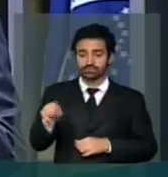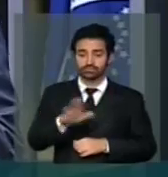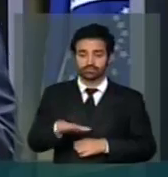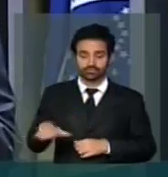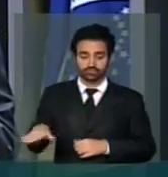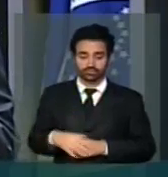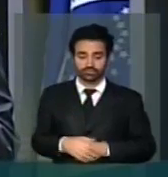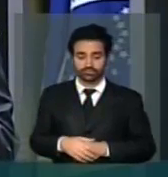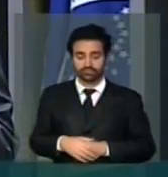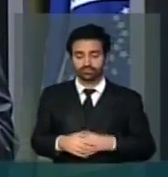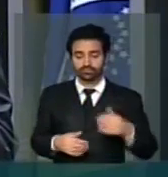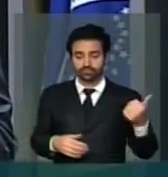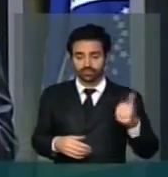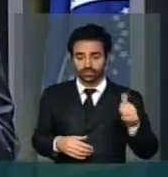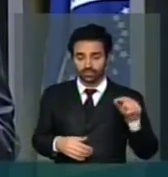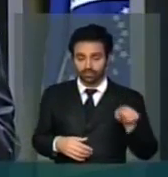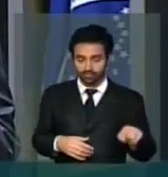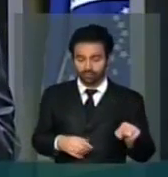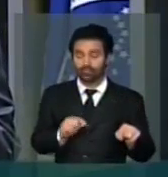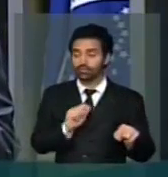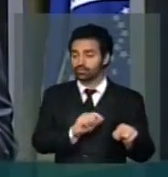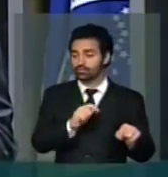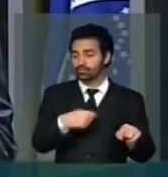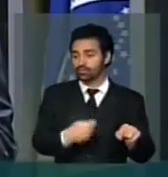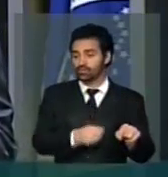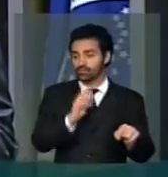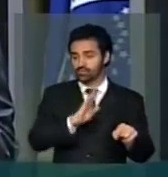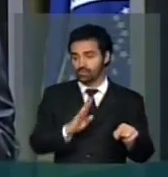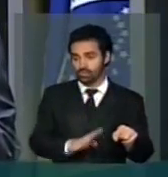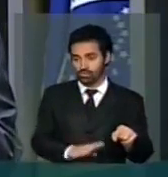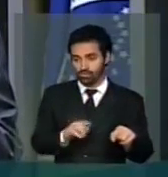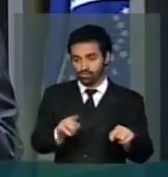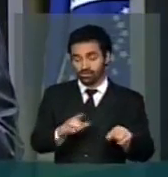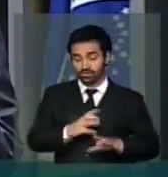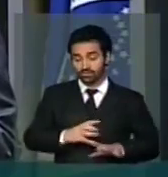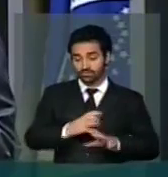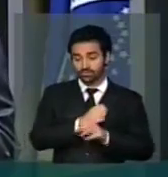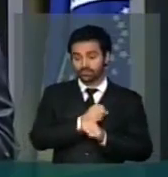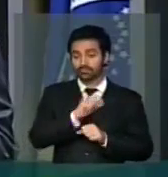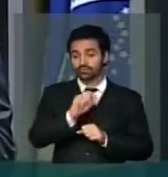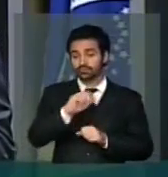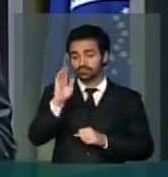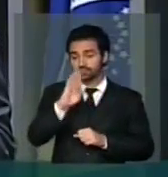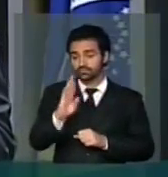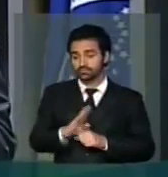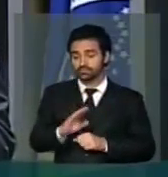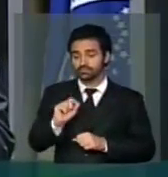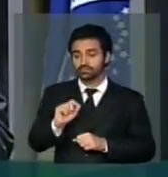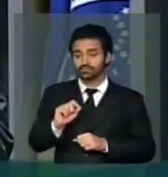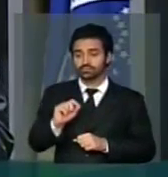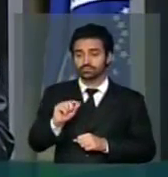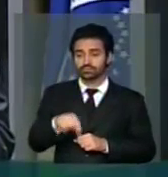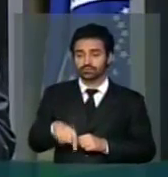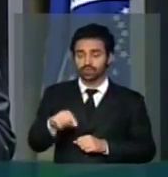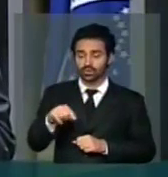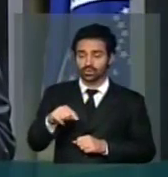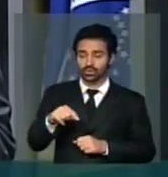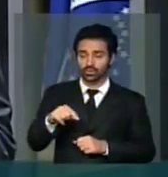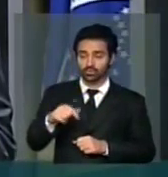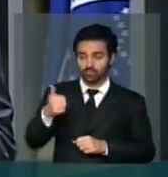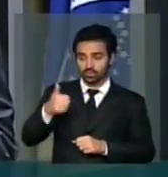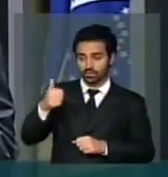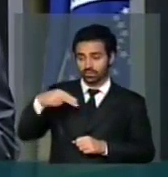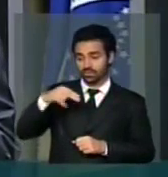Dessas, 11 mil eram brasileiras. Em números absolutos, o Brasil ficou apenas atrás da Nigéria, que